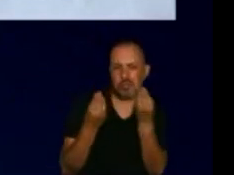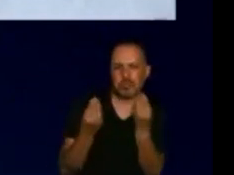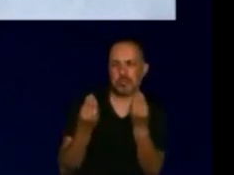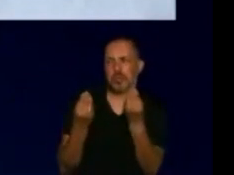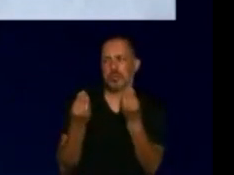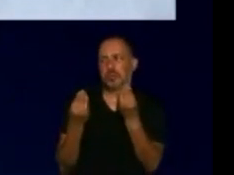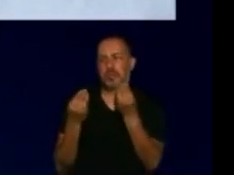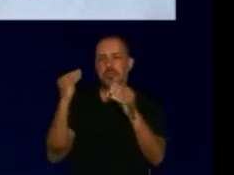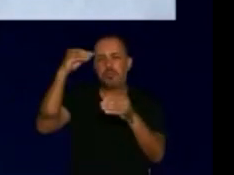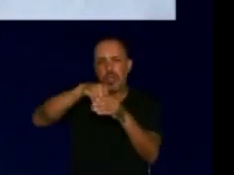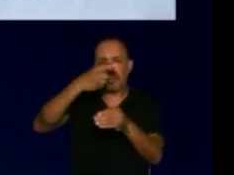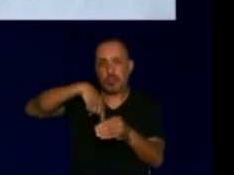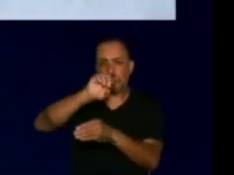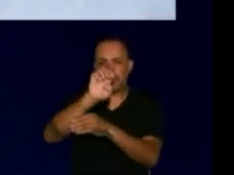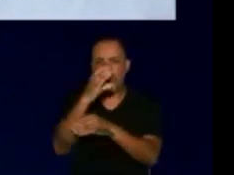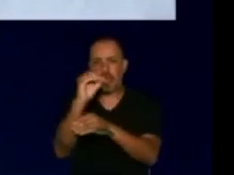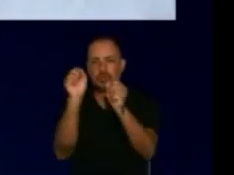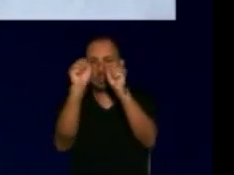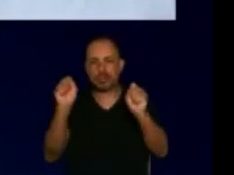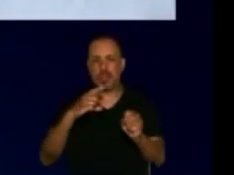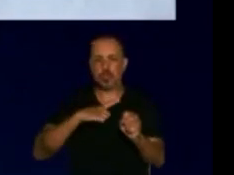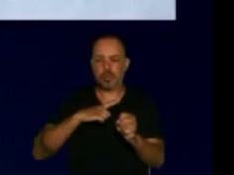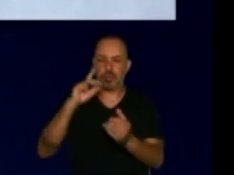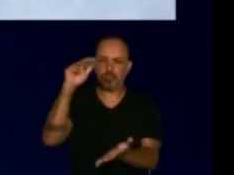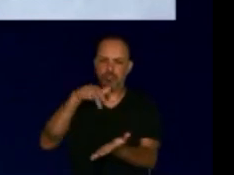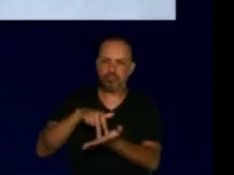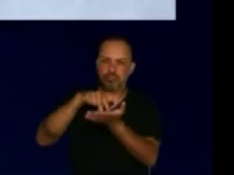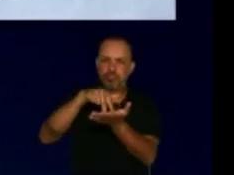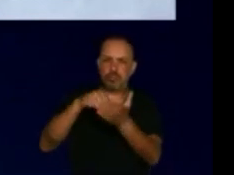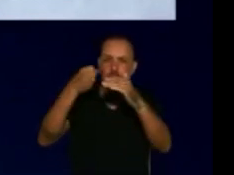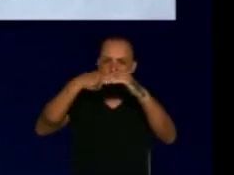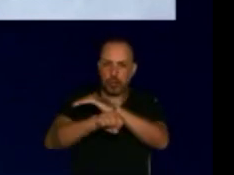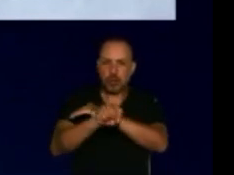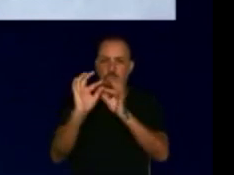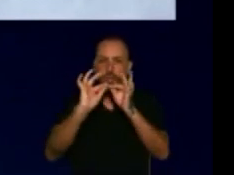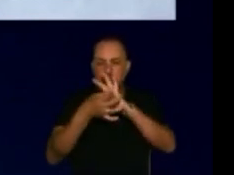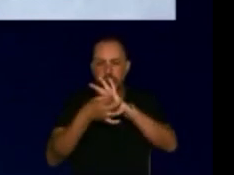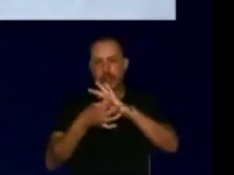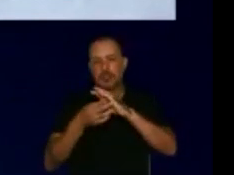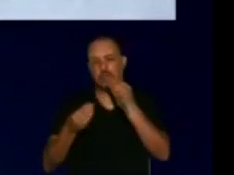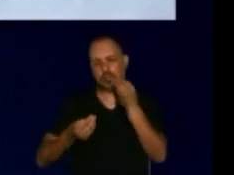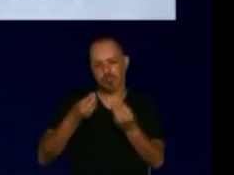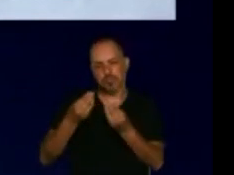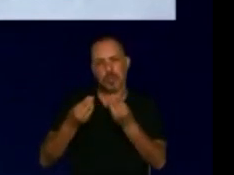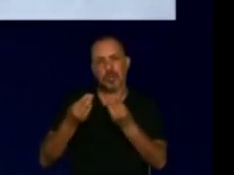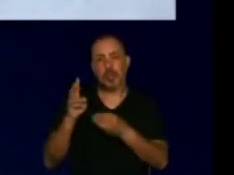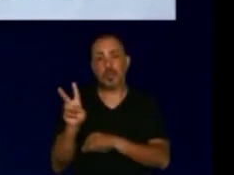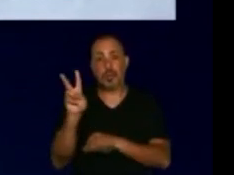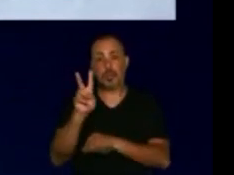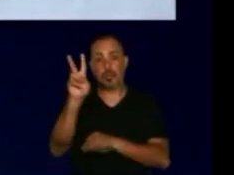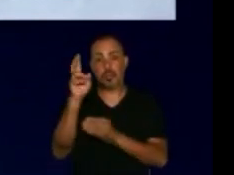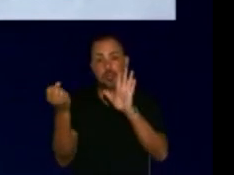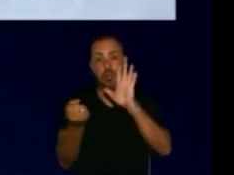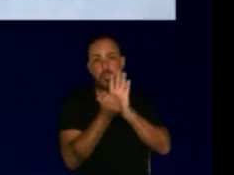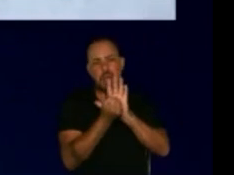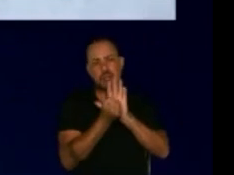dentro do nosso ecossistema e que tem aderência, que tem fit a mercados internacionais. Então, elevando e valorizando a marca, valorizando cada vez